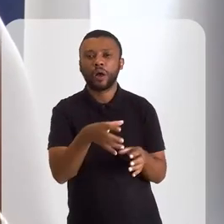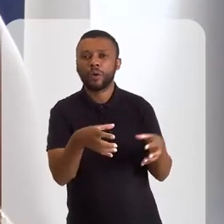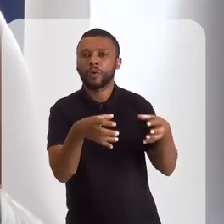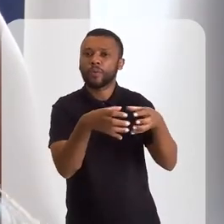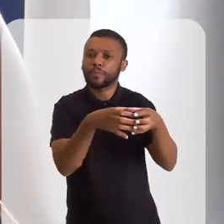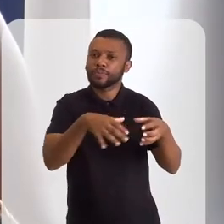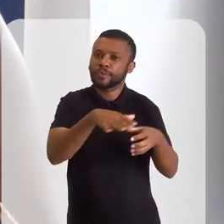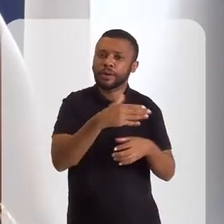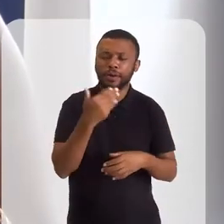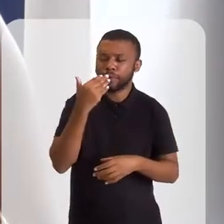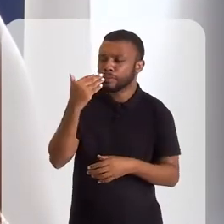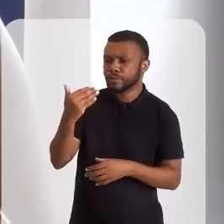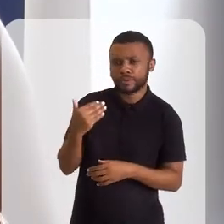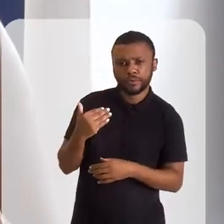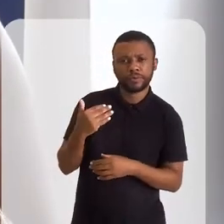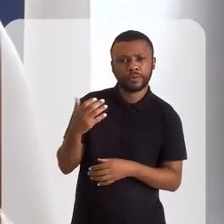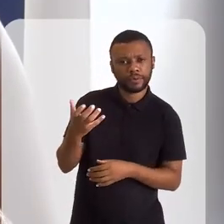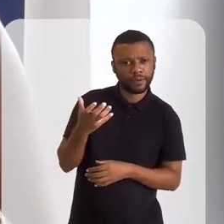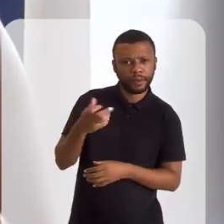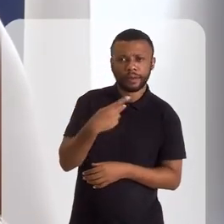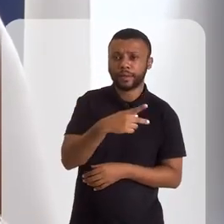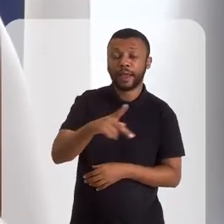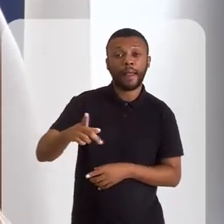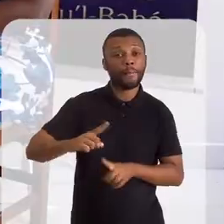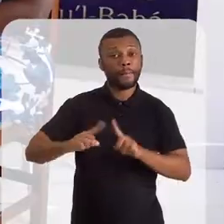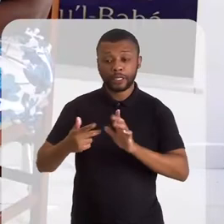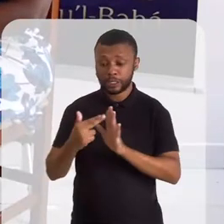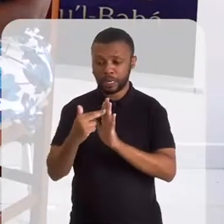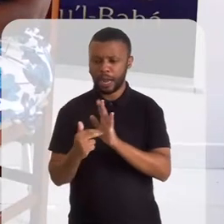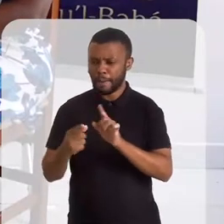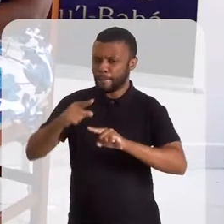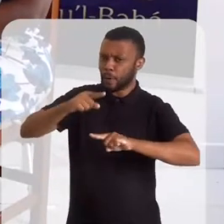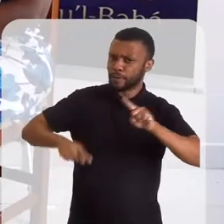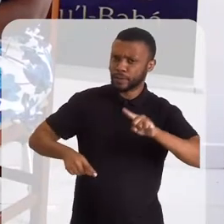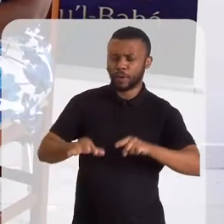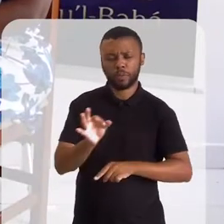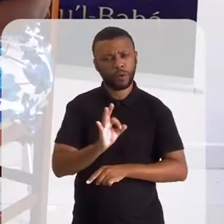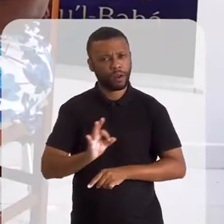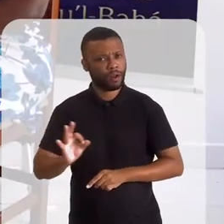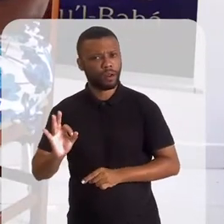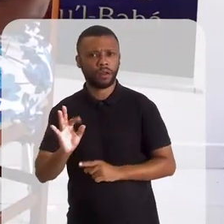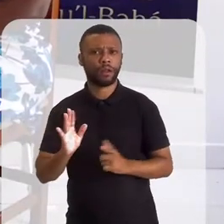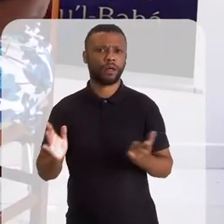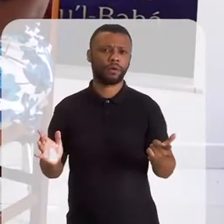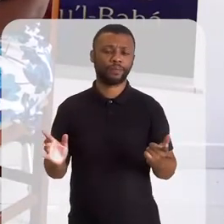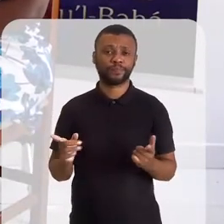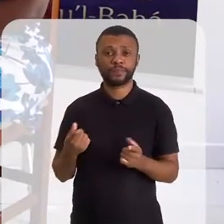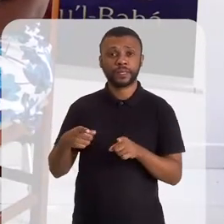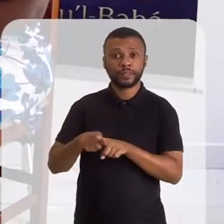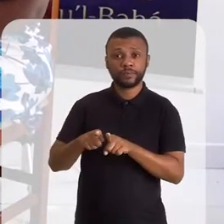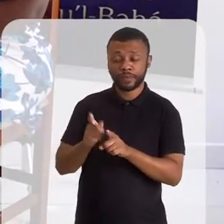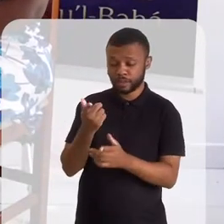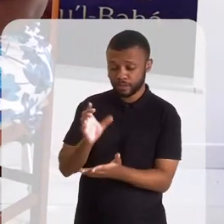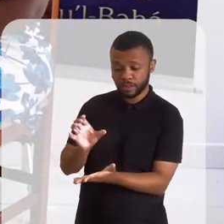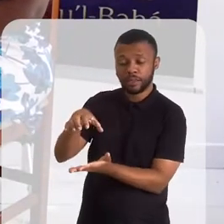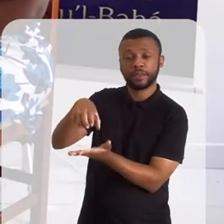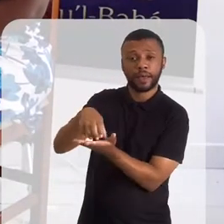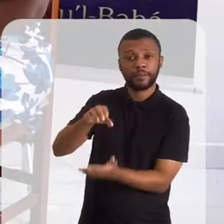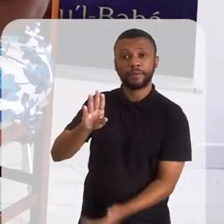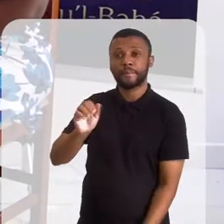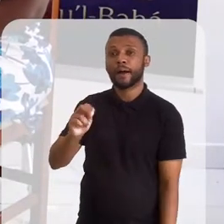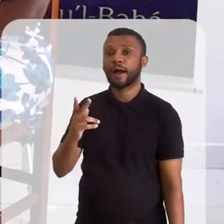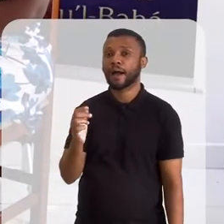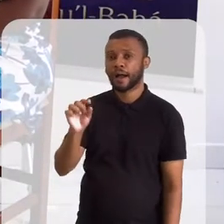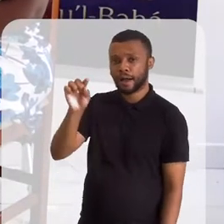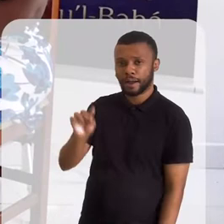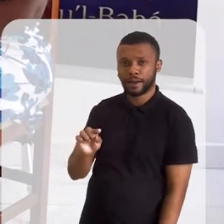oração até, para poder guiar a comunidade local e pedir a orientação que ele deseja, né? Mas não tem nenhum tipo de restrição. E,